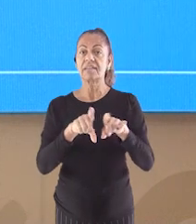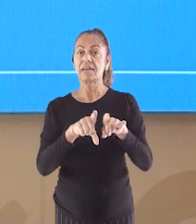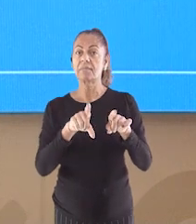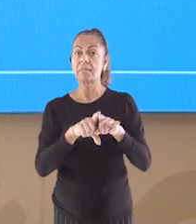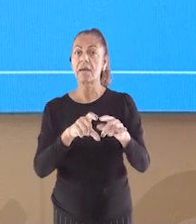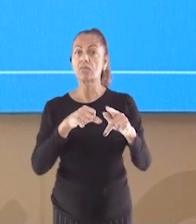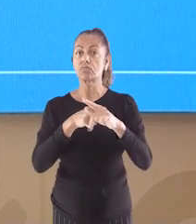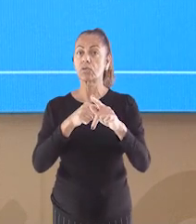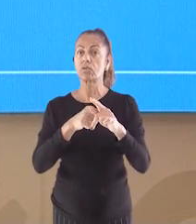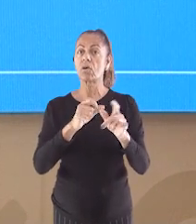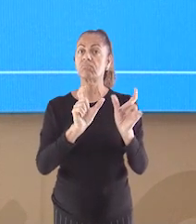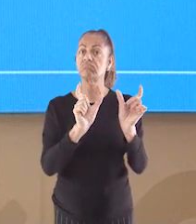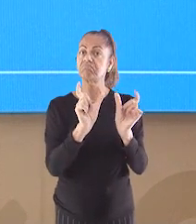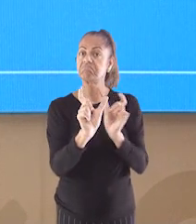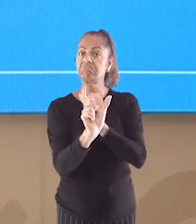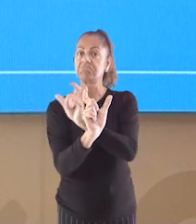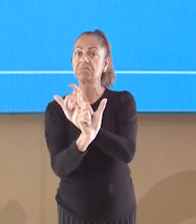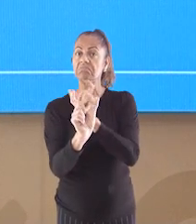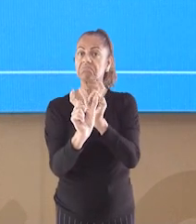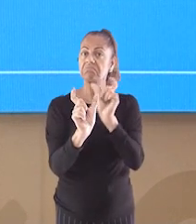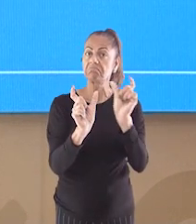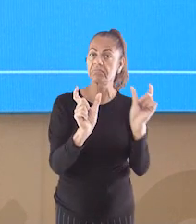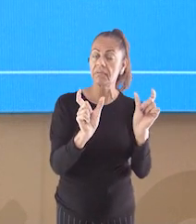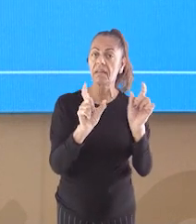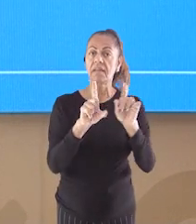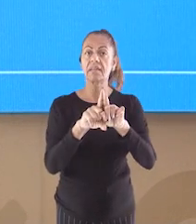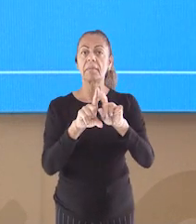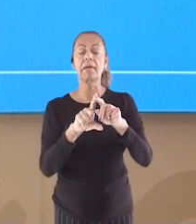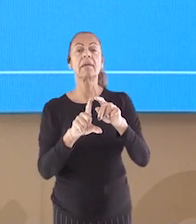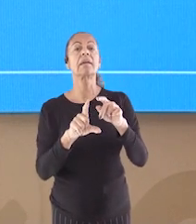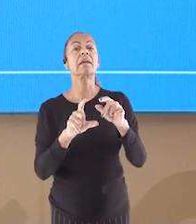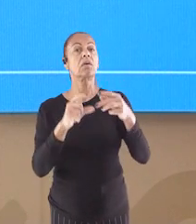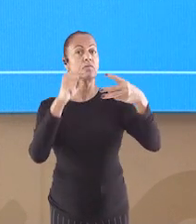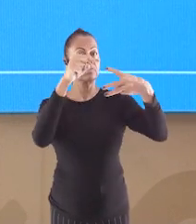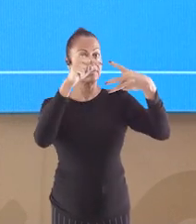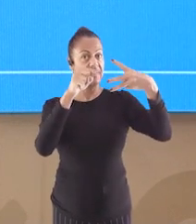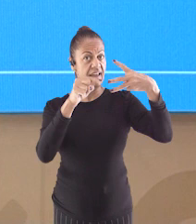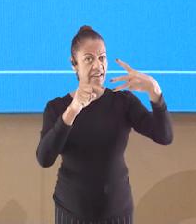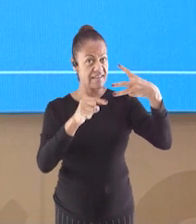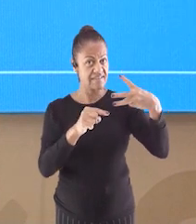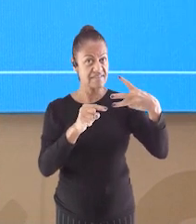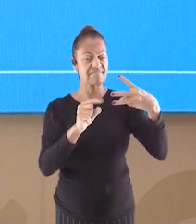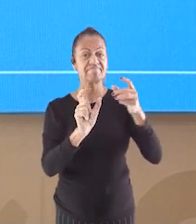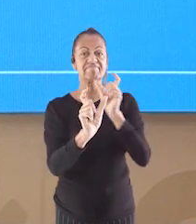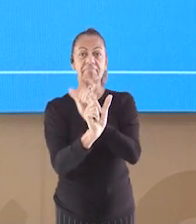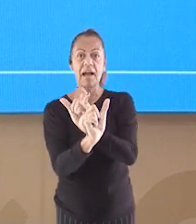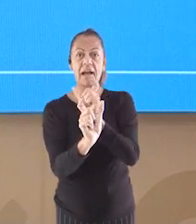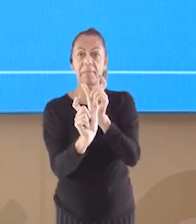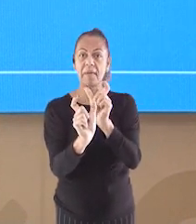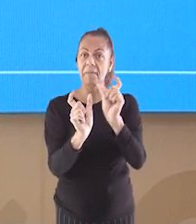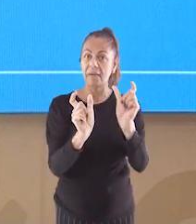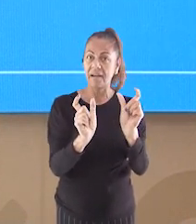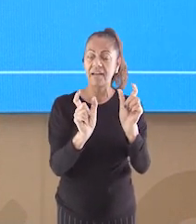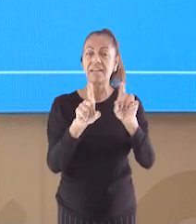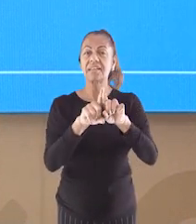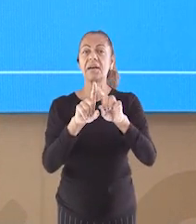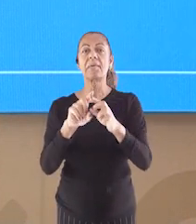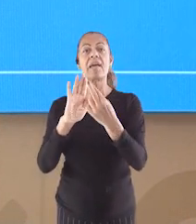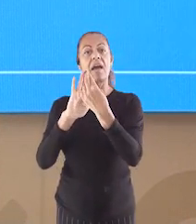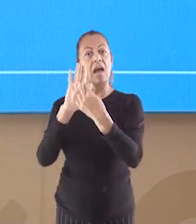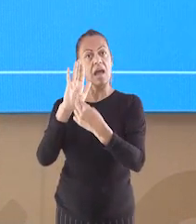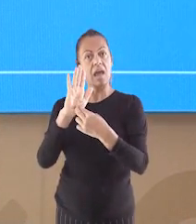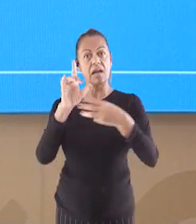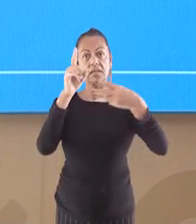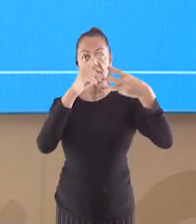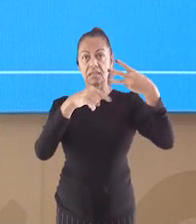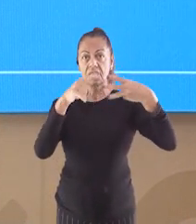sobre colocação pronominal, aprendemos as colocações próclise, mesóclise e ênclise. E também vimos 3 regras para